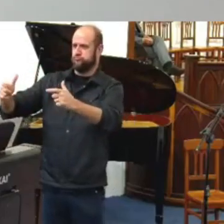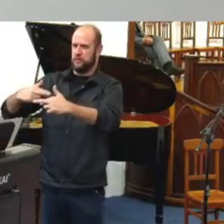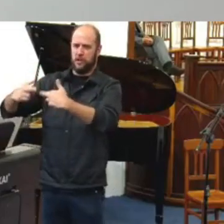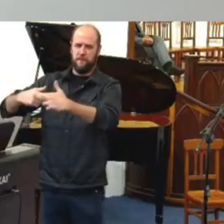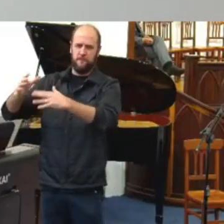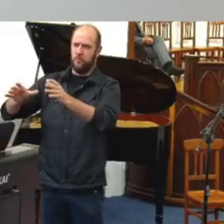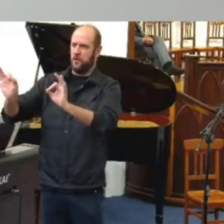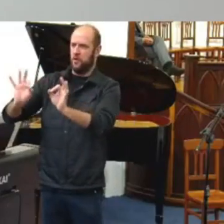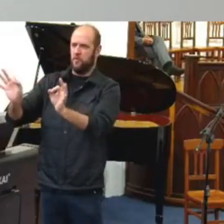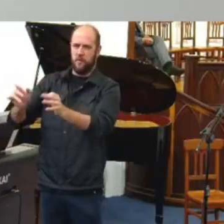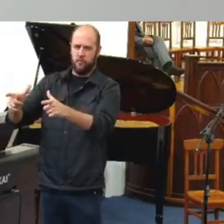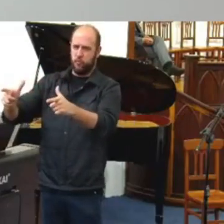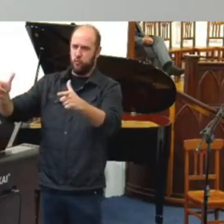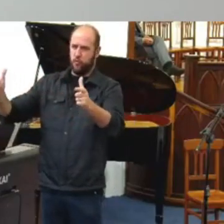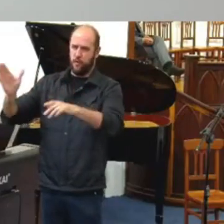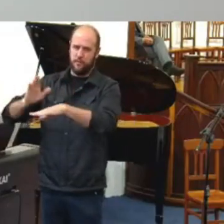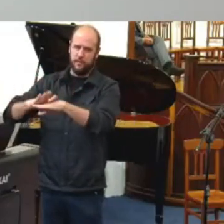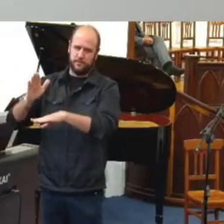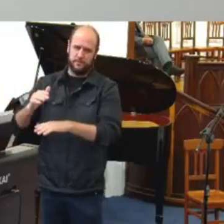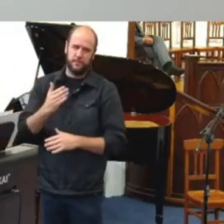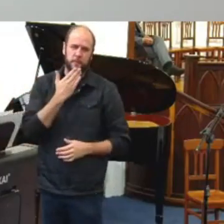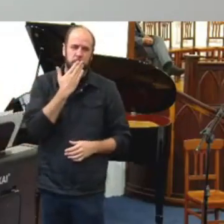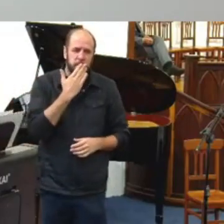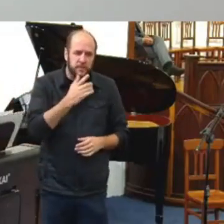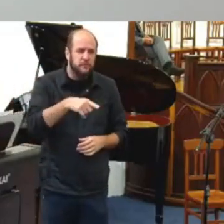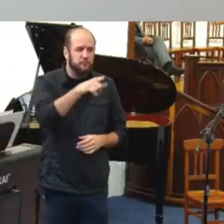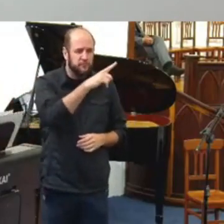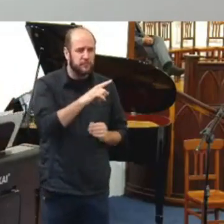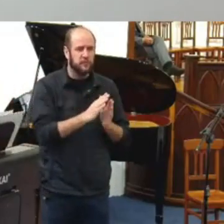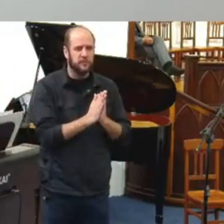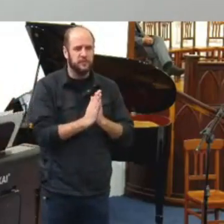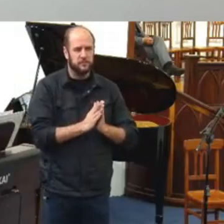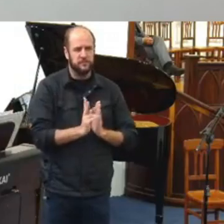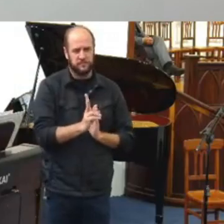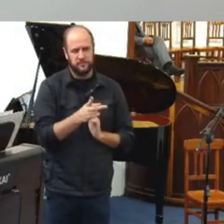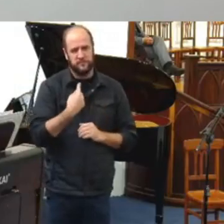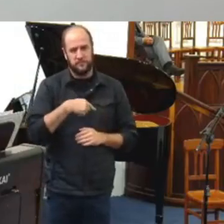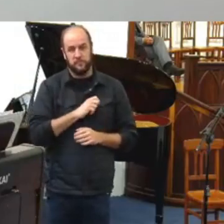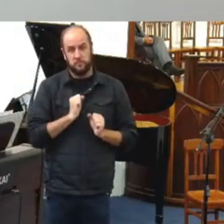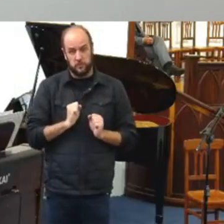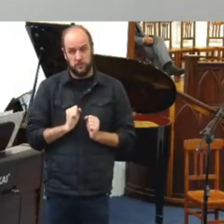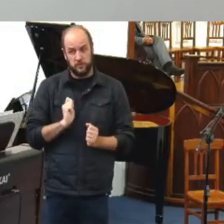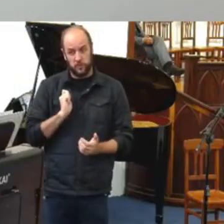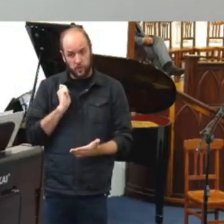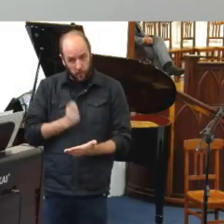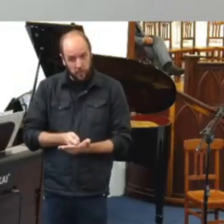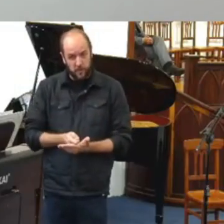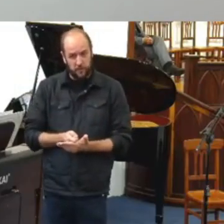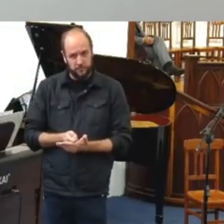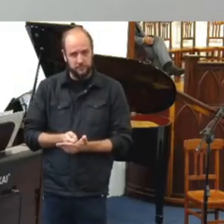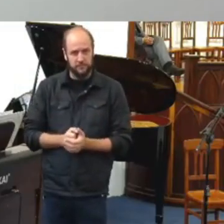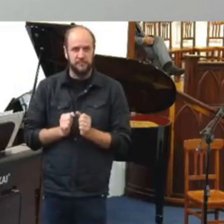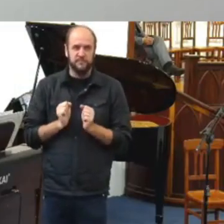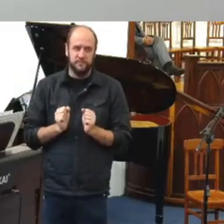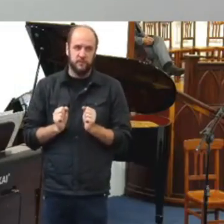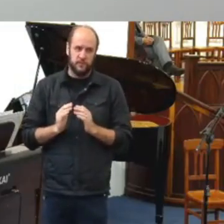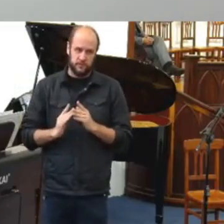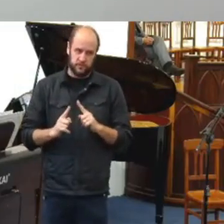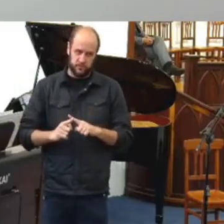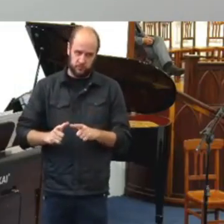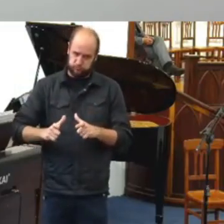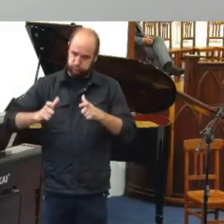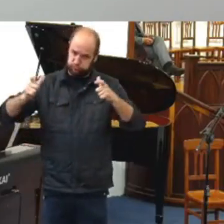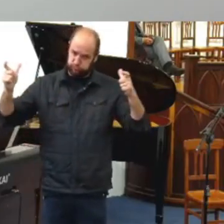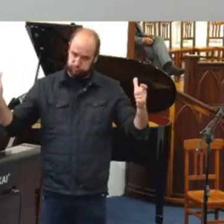e peço que seja a oração da igreja, é que Deus nos dê condições de comprar aquele espaço, porque tem como a gente expandir,